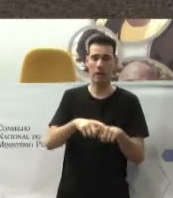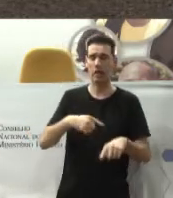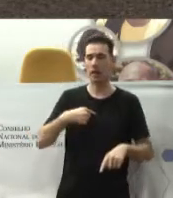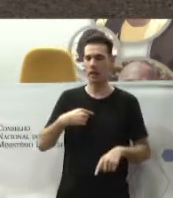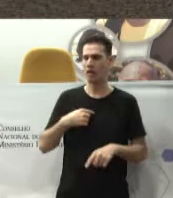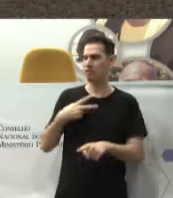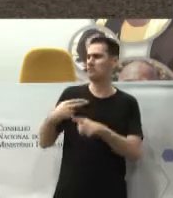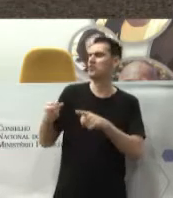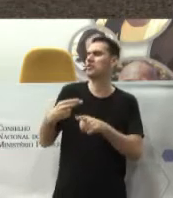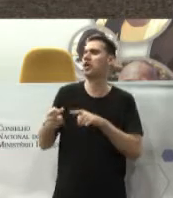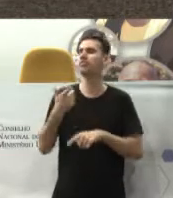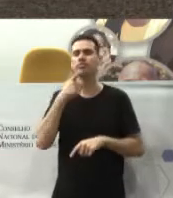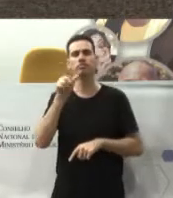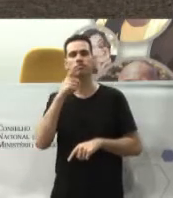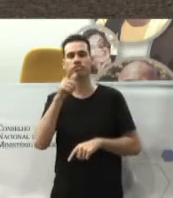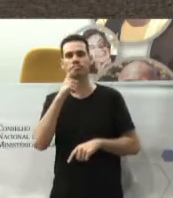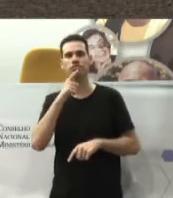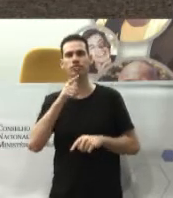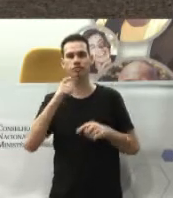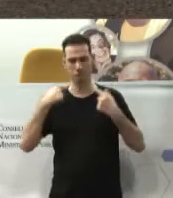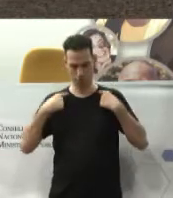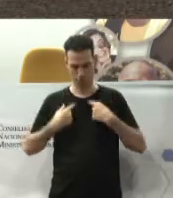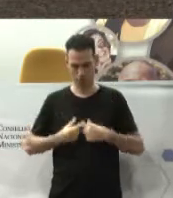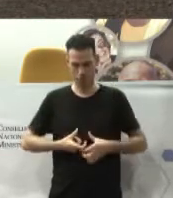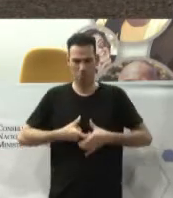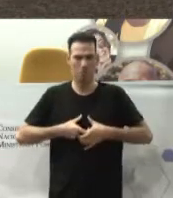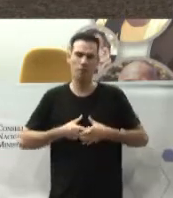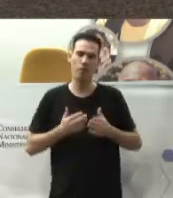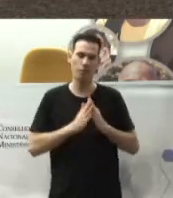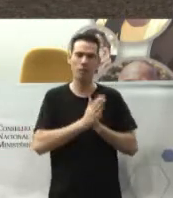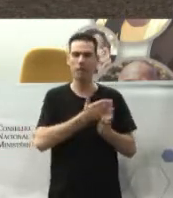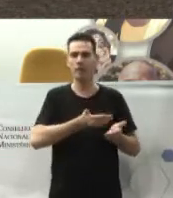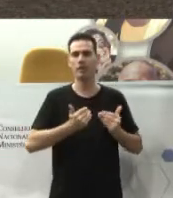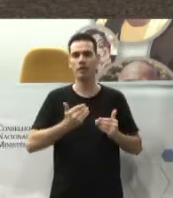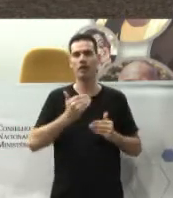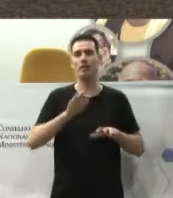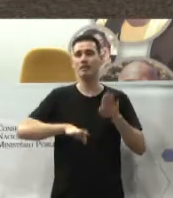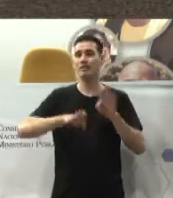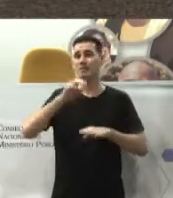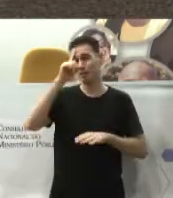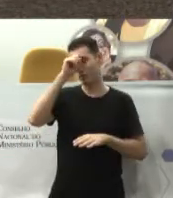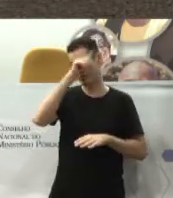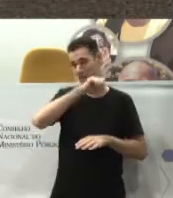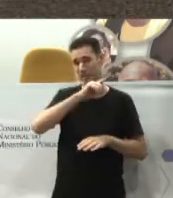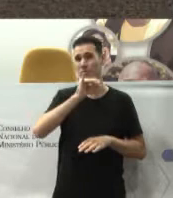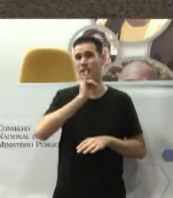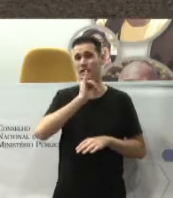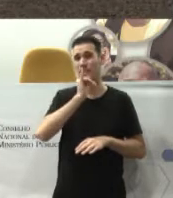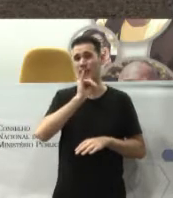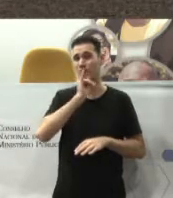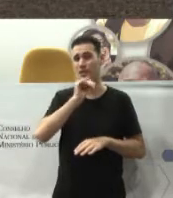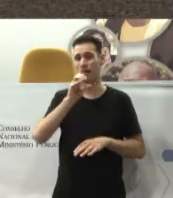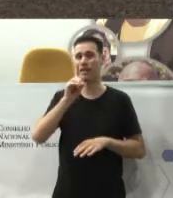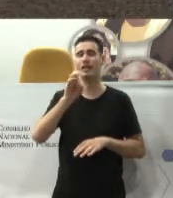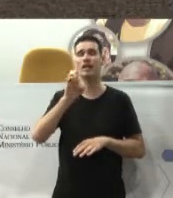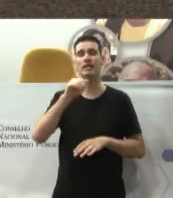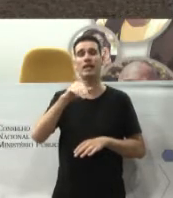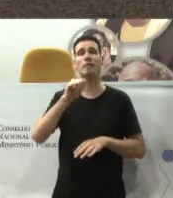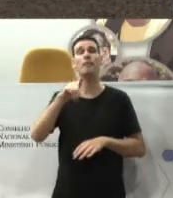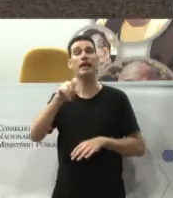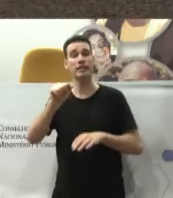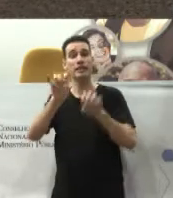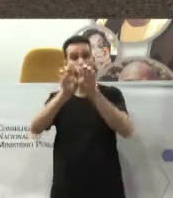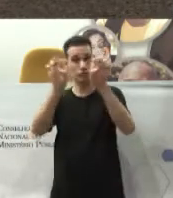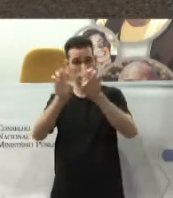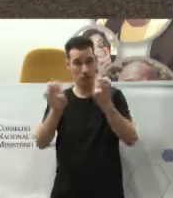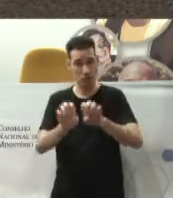deem uma medalha. Só que a desconsideração da distribuição dos louros talvez seja mais complicado, porque nas demandas estruturais, o